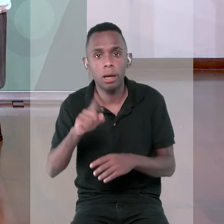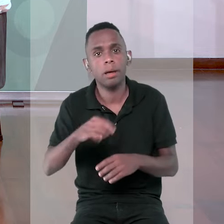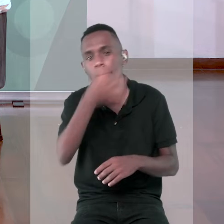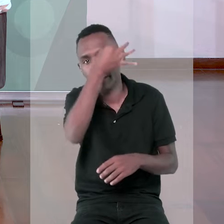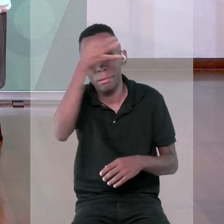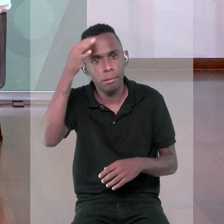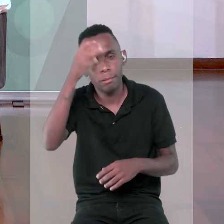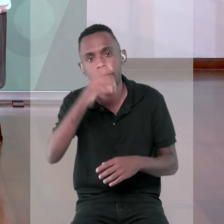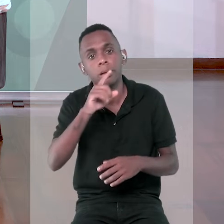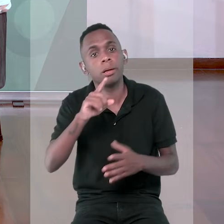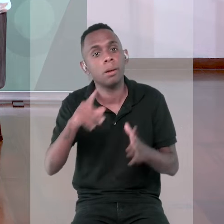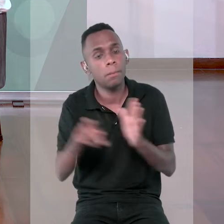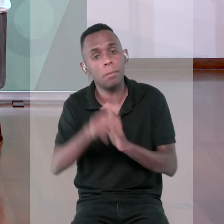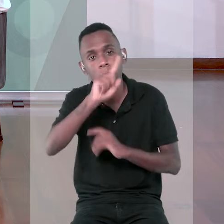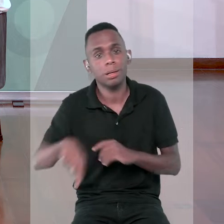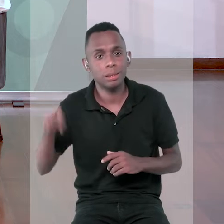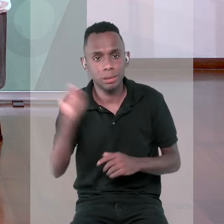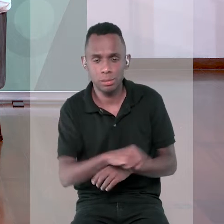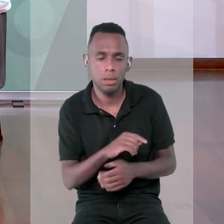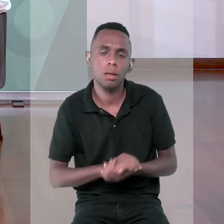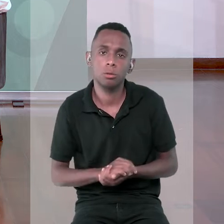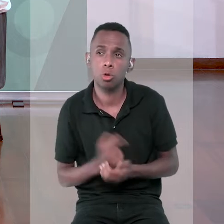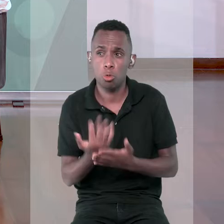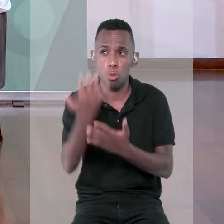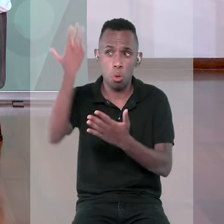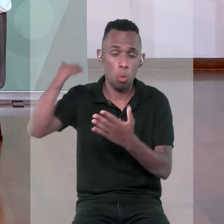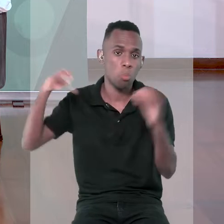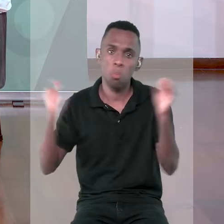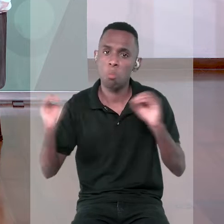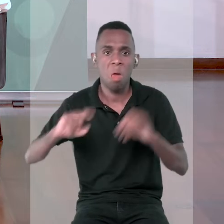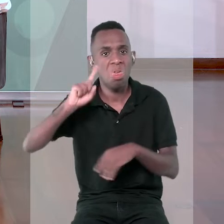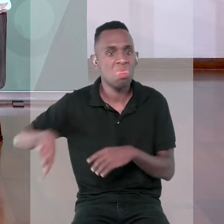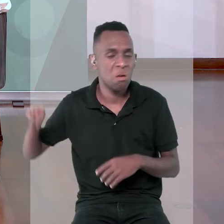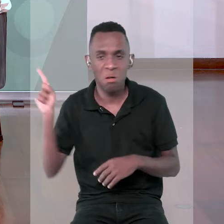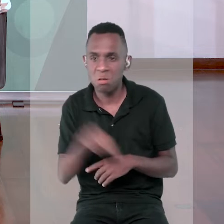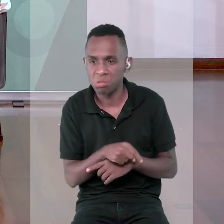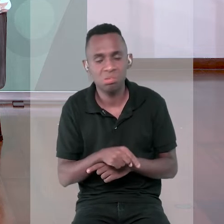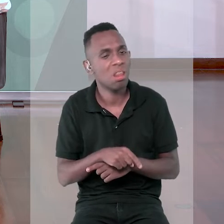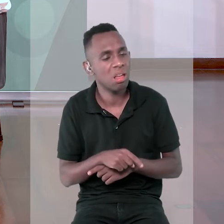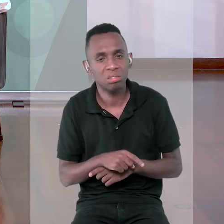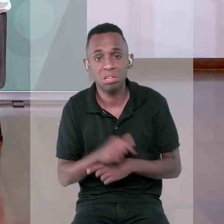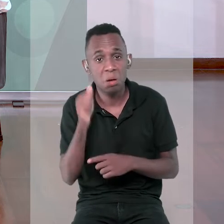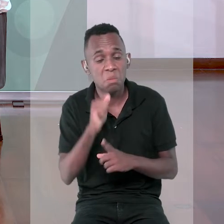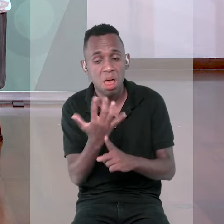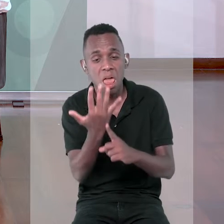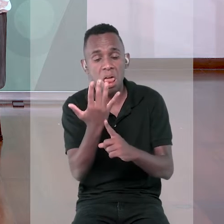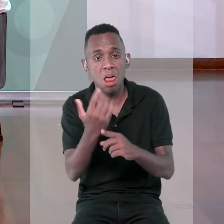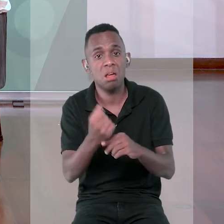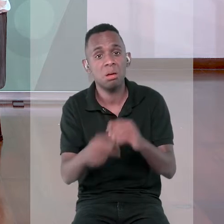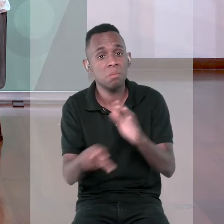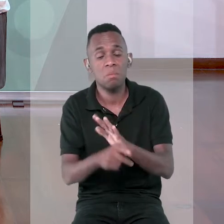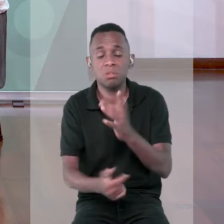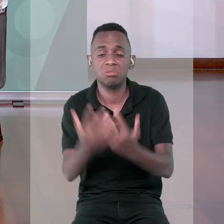anulado. Até então, nenhum processo de inquisição, nenhuma mulher que foi colocada na fogueira, né, a